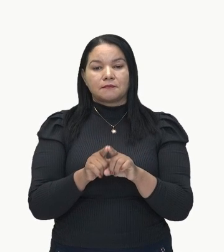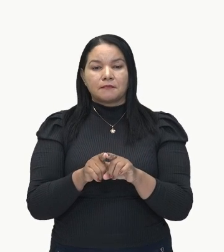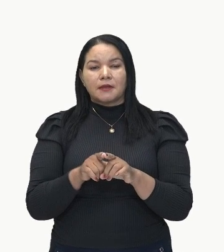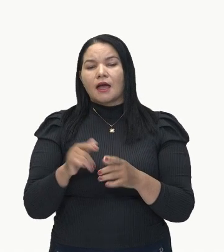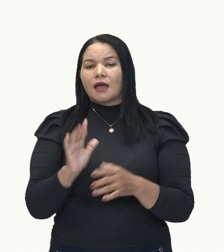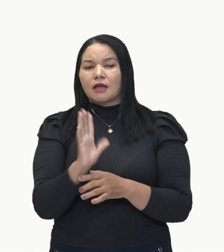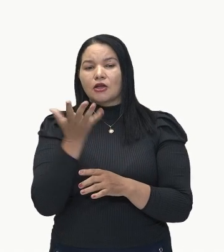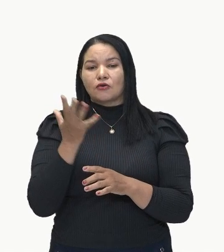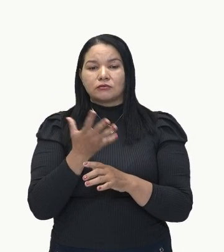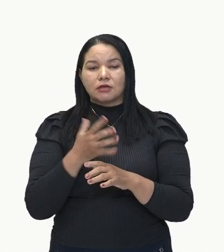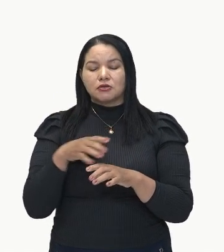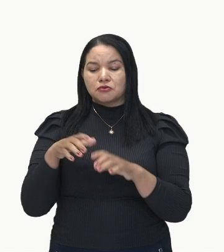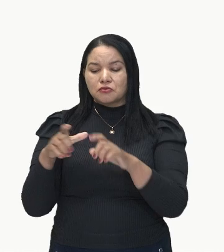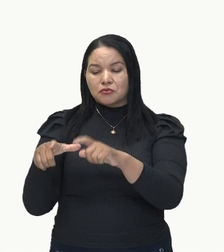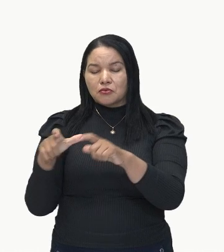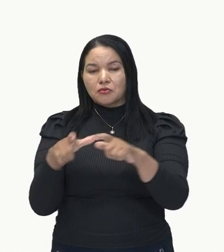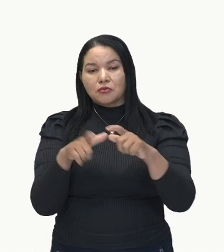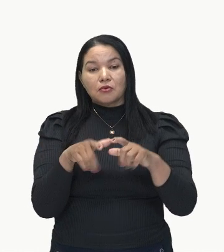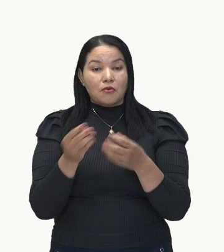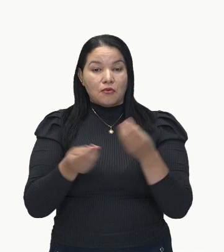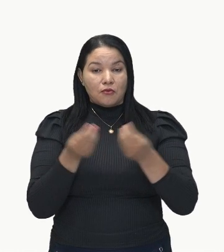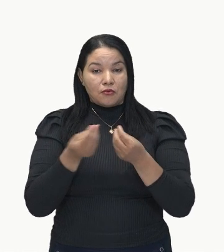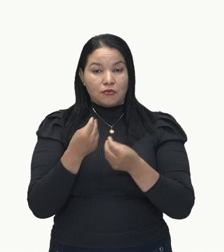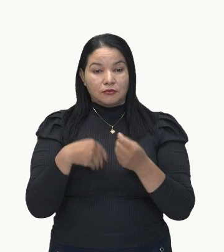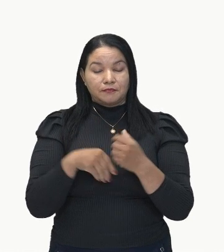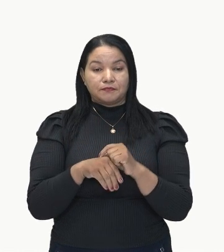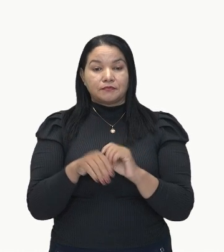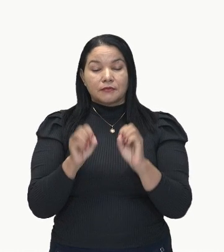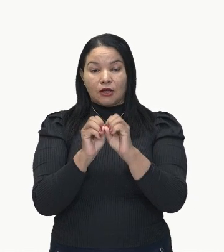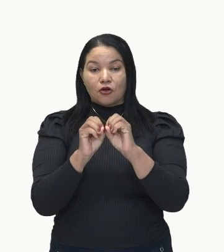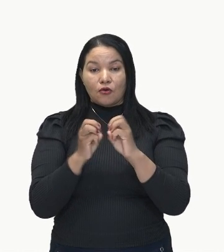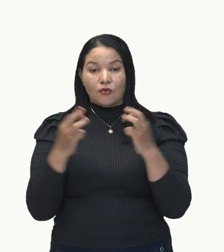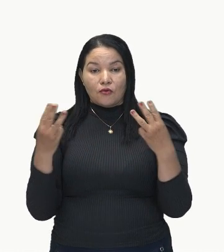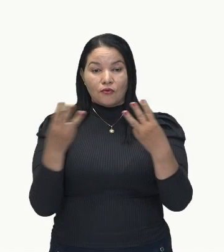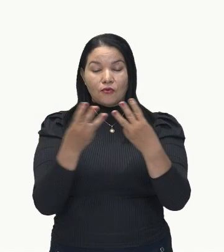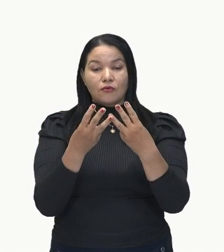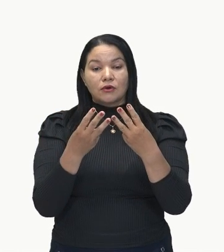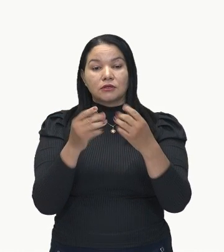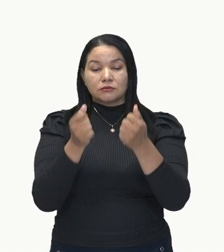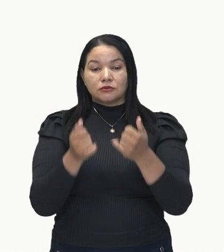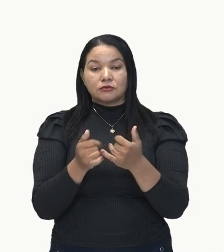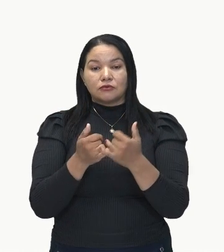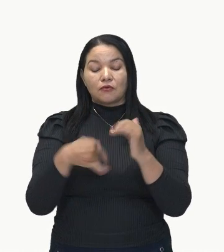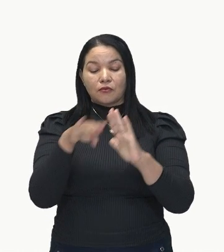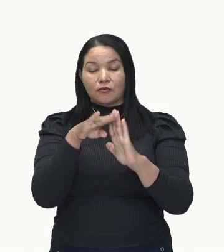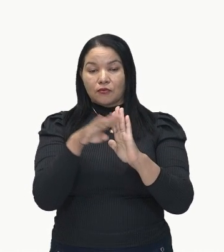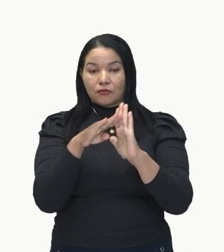regionalização da África, segundo a ONU? Olha só, teremos aí os critérios de